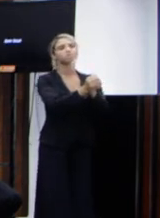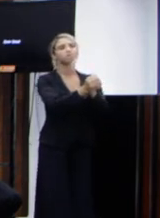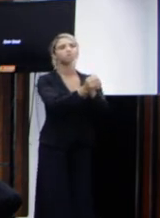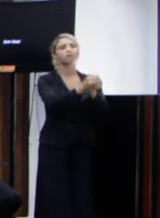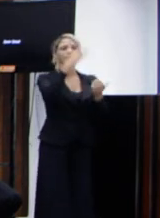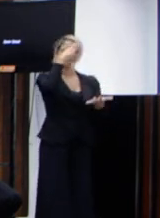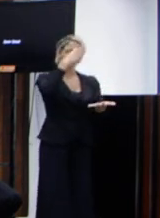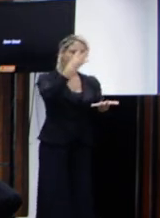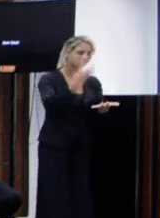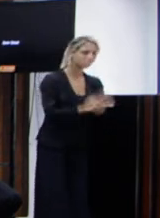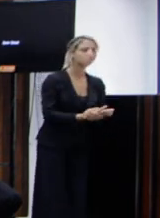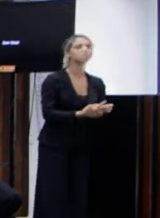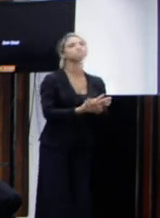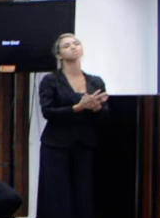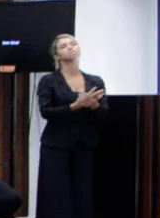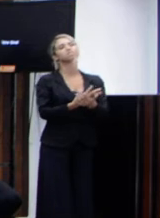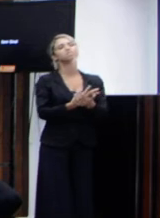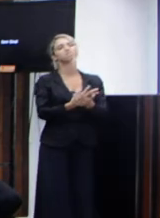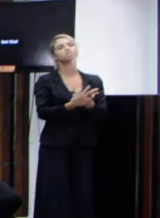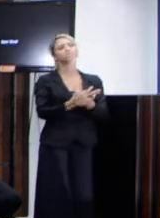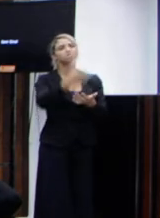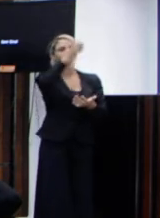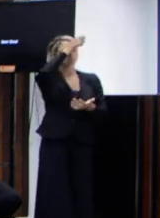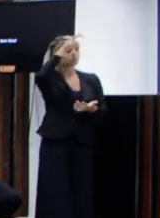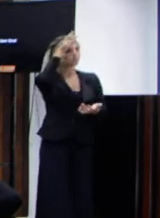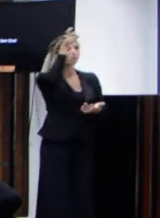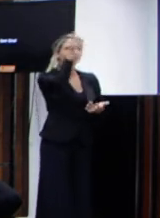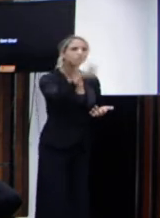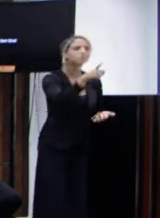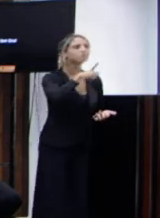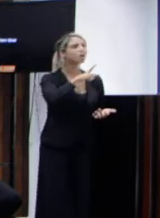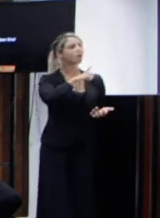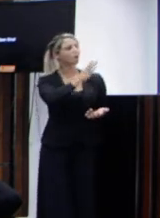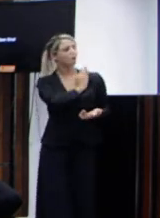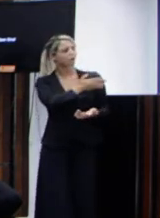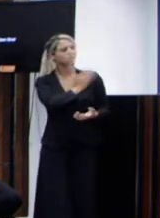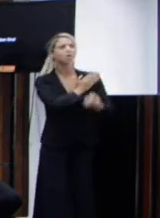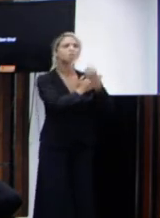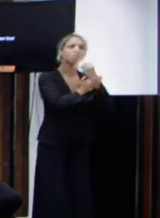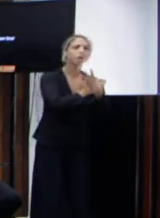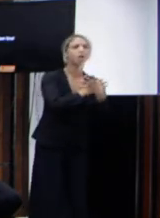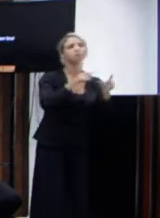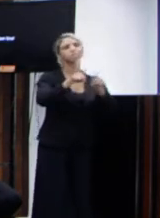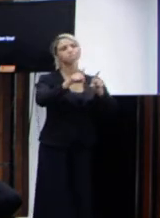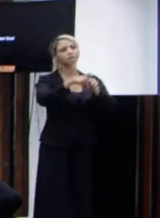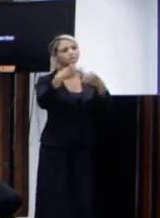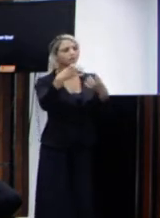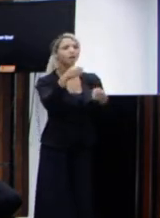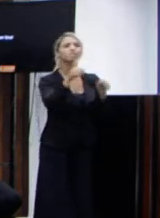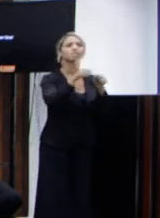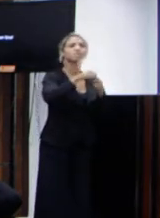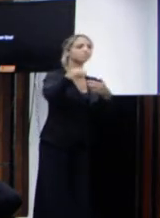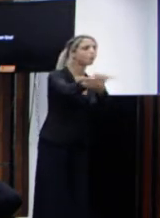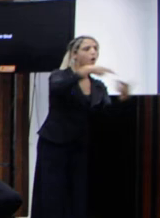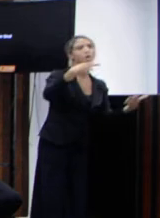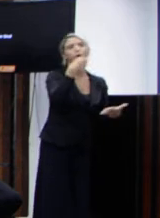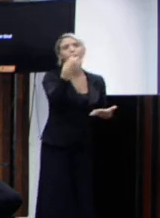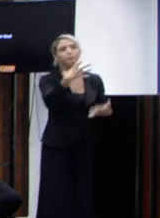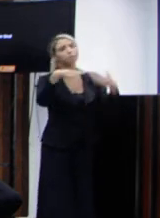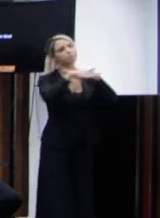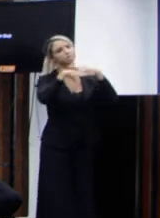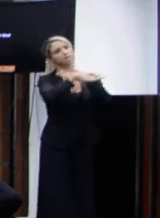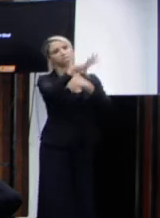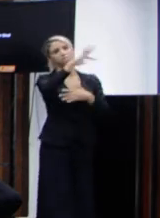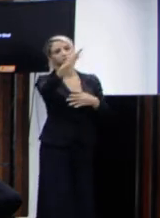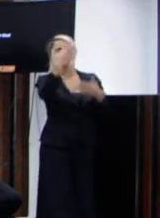confio no seu coração como prefeito dessa cidade, no bem querer que você tem por essa cidade. Então agradeço o